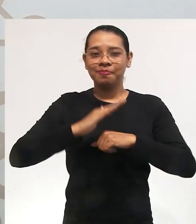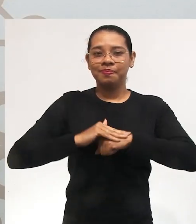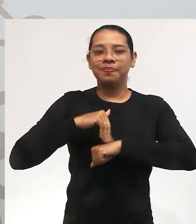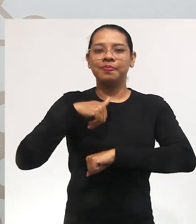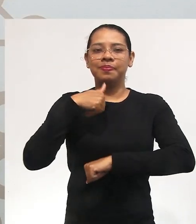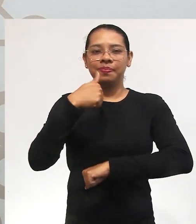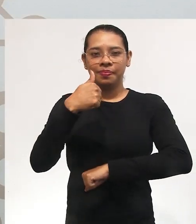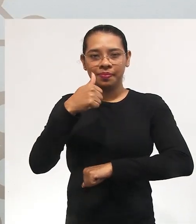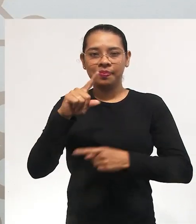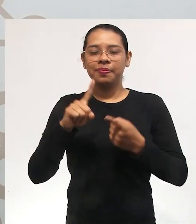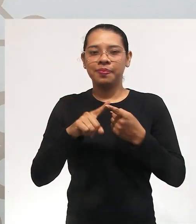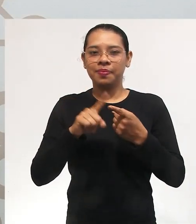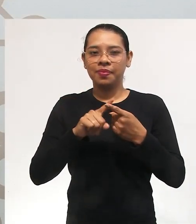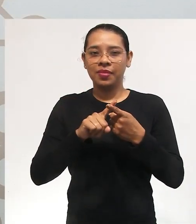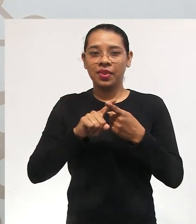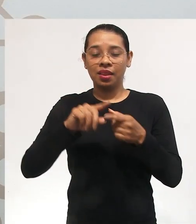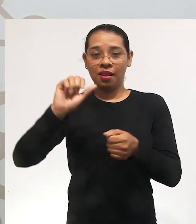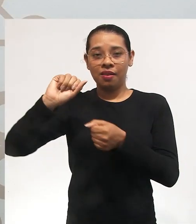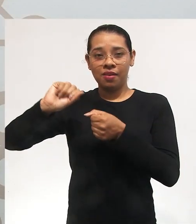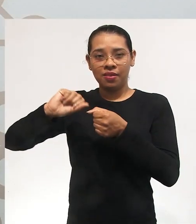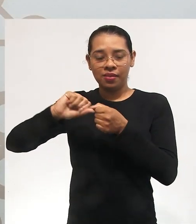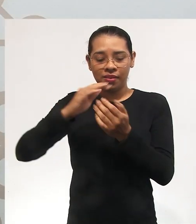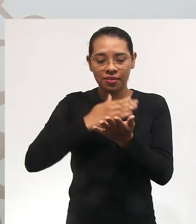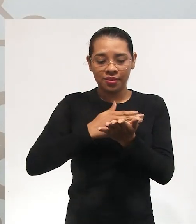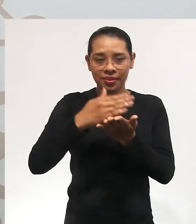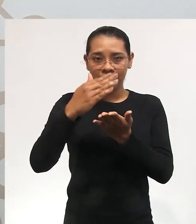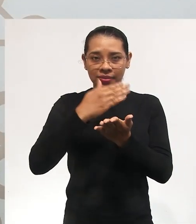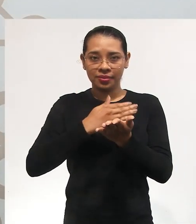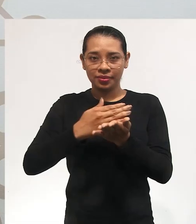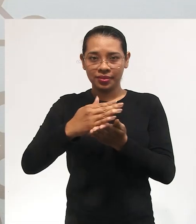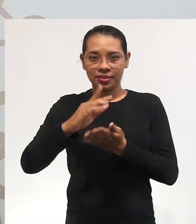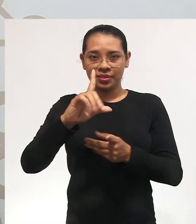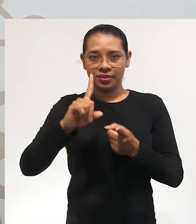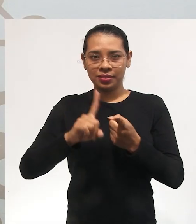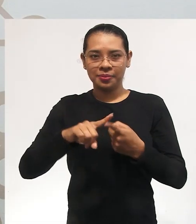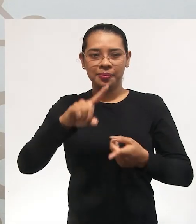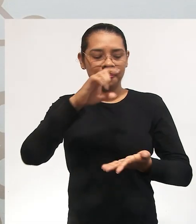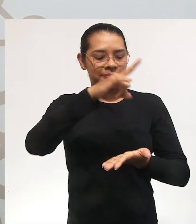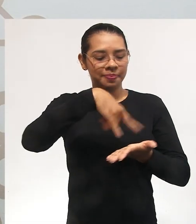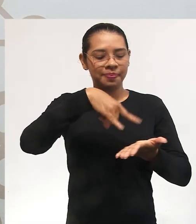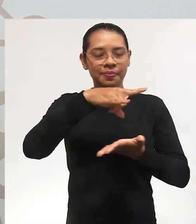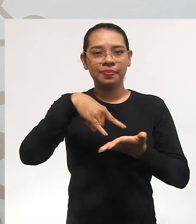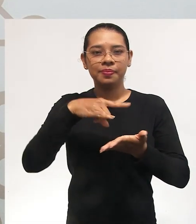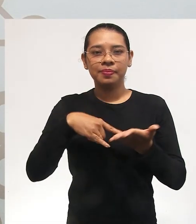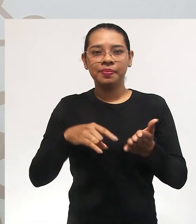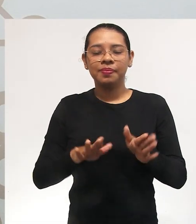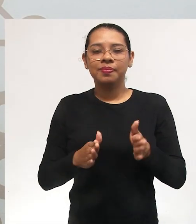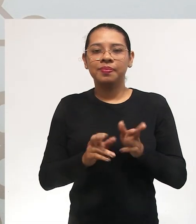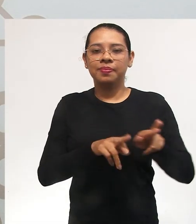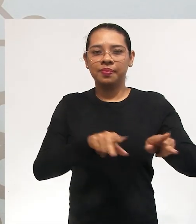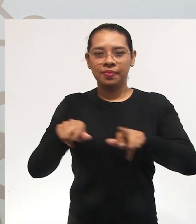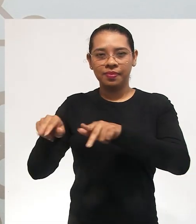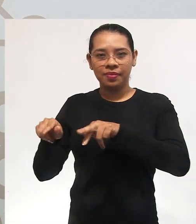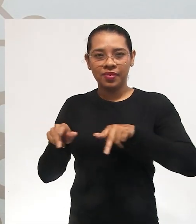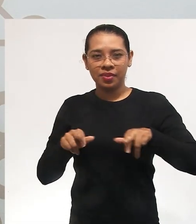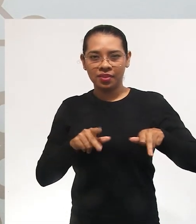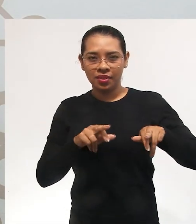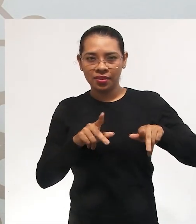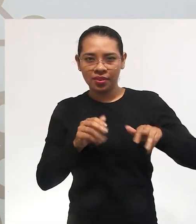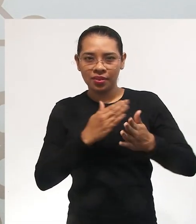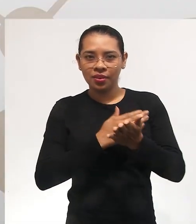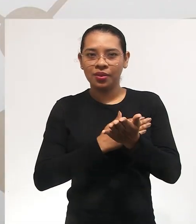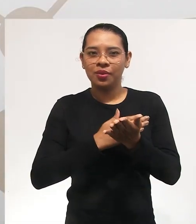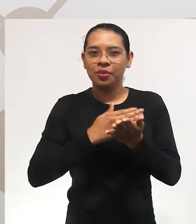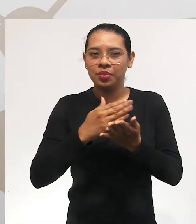a utilizar e fazer também, elaborar, né, alguns desses gêneros. Então, foi um diferencial,